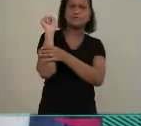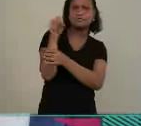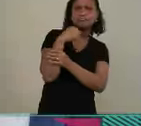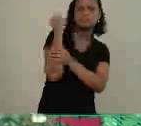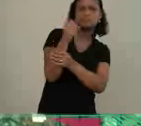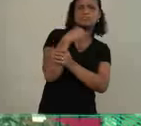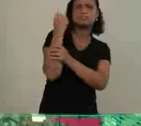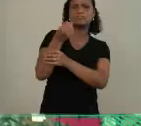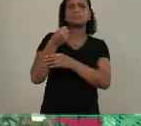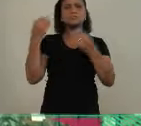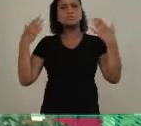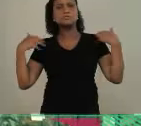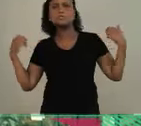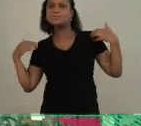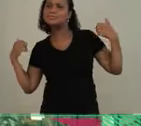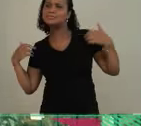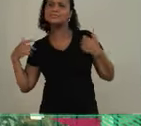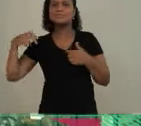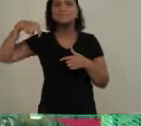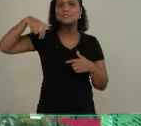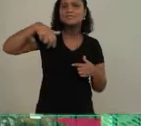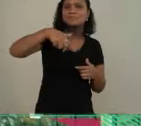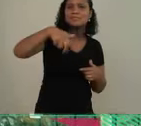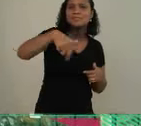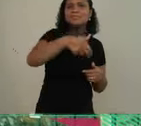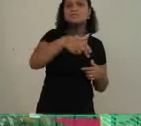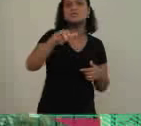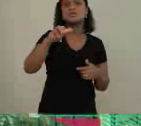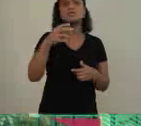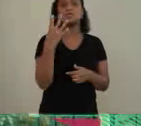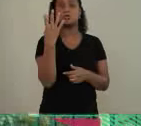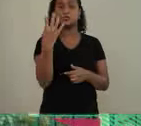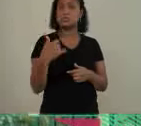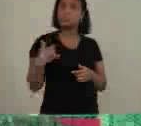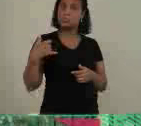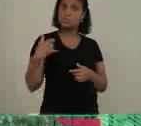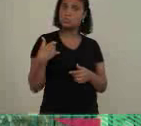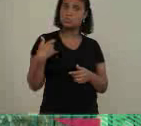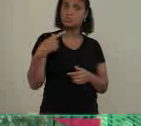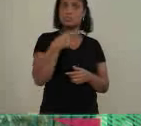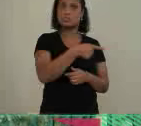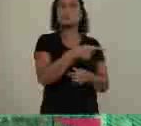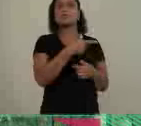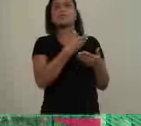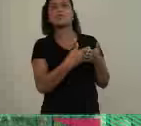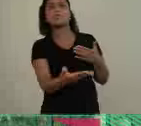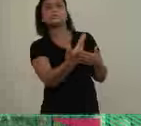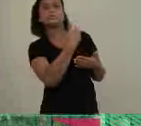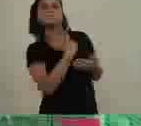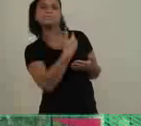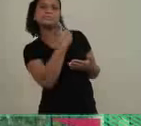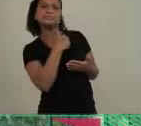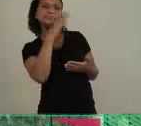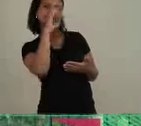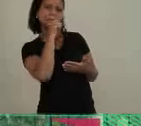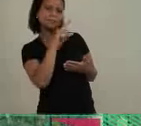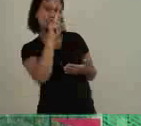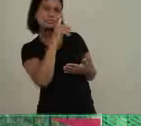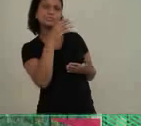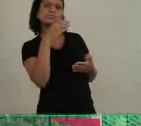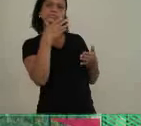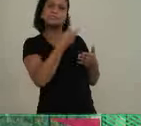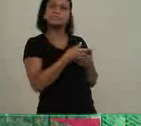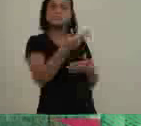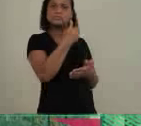levava ao fisioterapeuta, levava para passear, levava para caminhar. E aos 4 anos, então, ele passou a vir